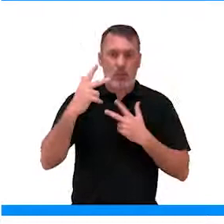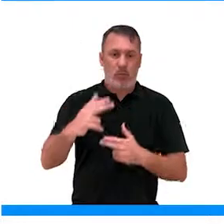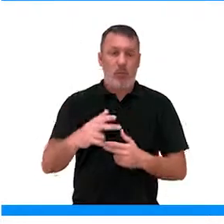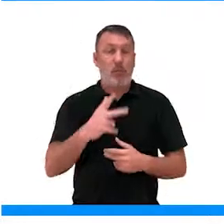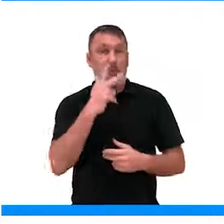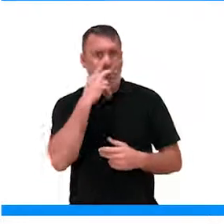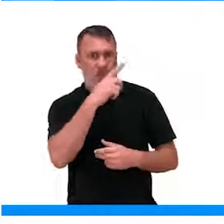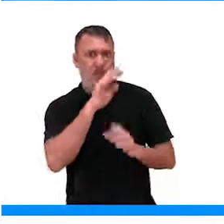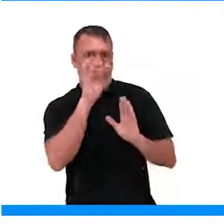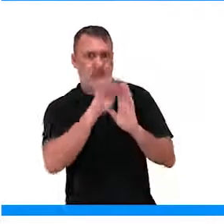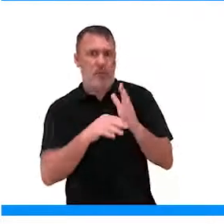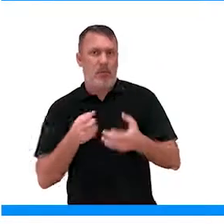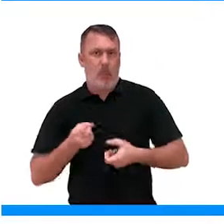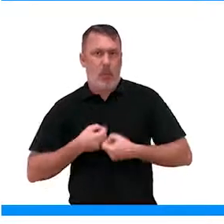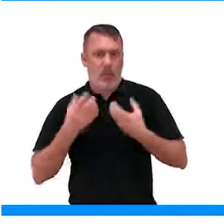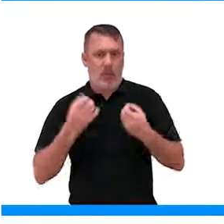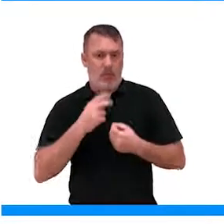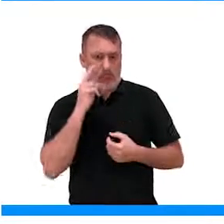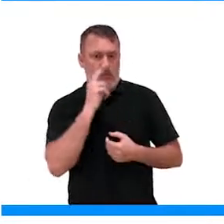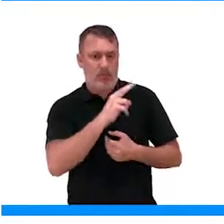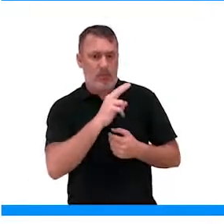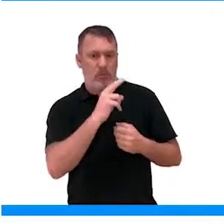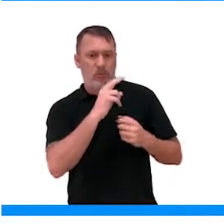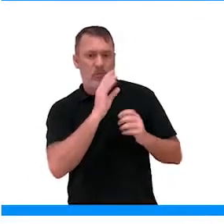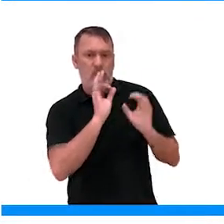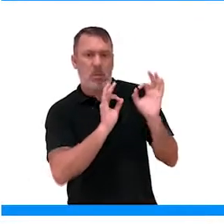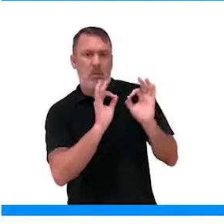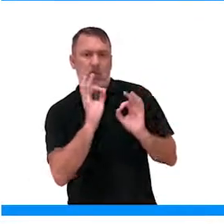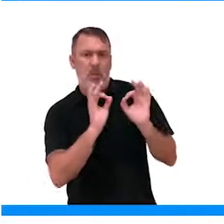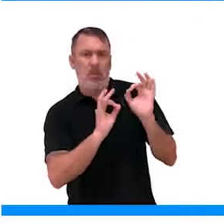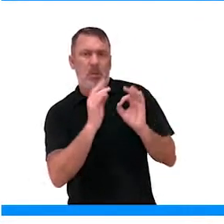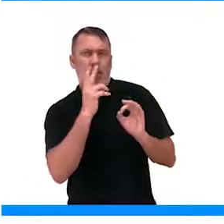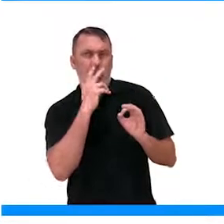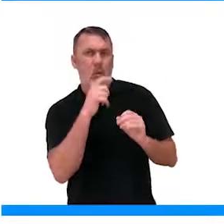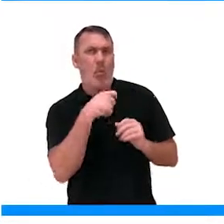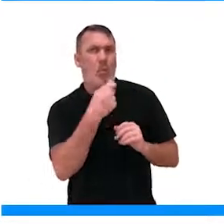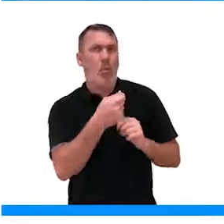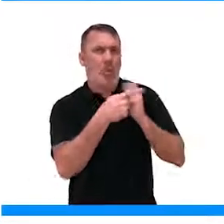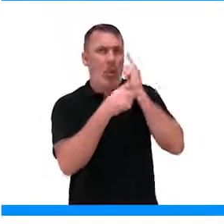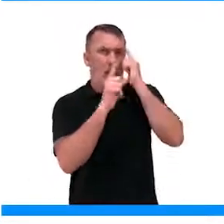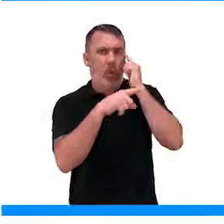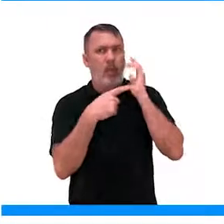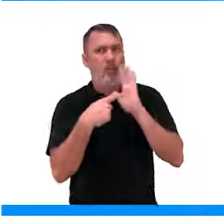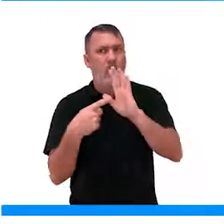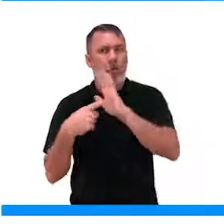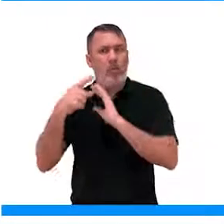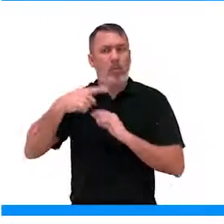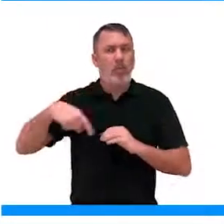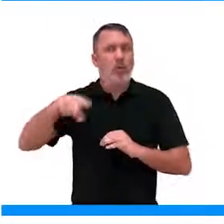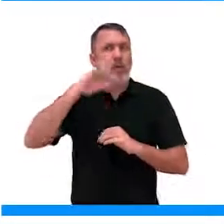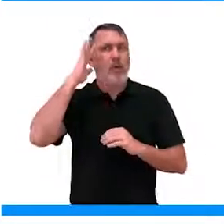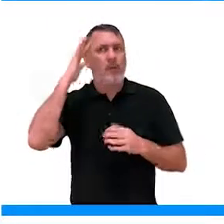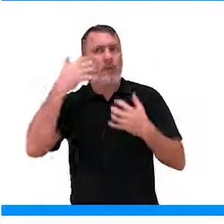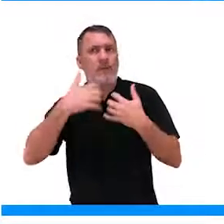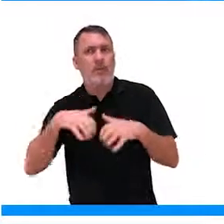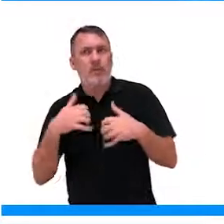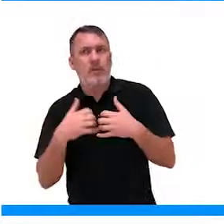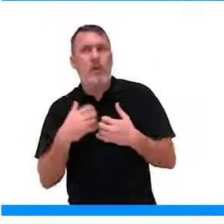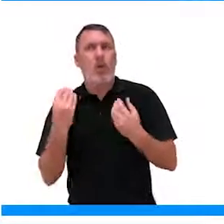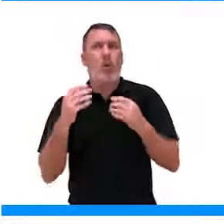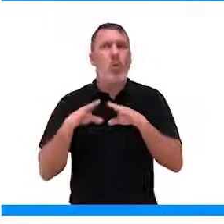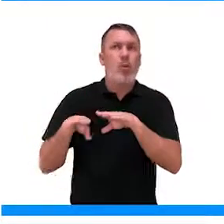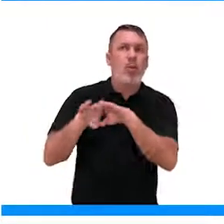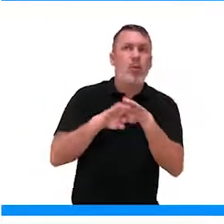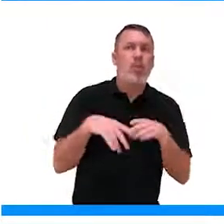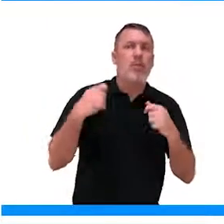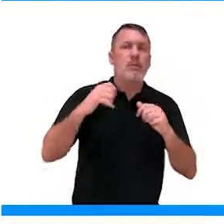se você for olhar, parece um texto poético, né, em que tem a função mesmo de trazer todos para refletir,